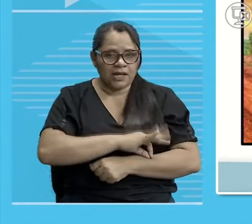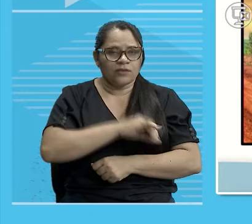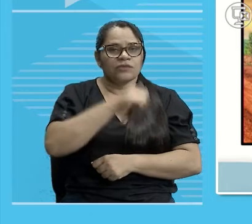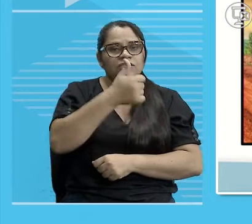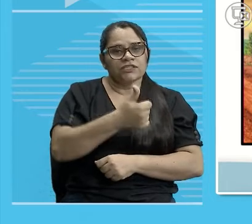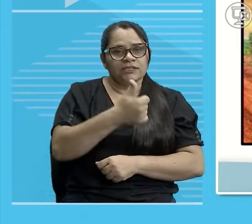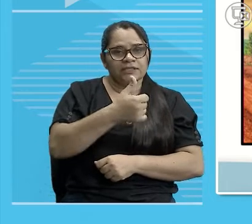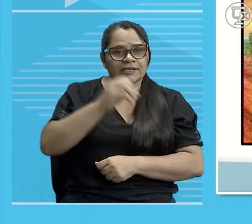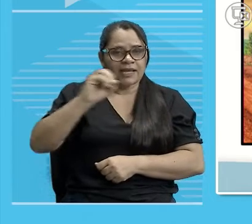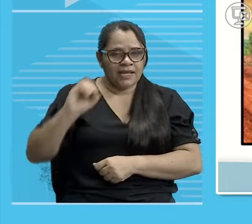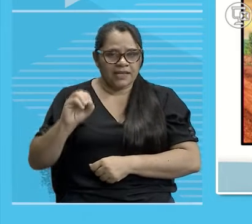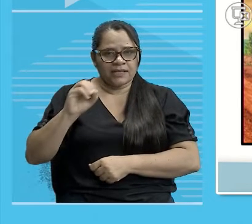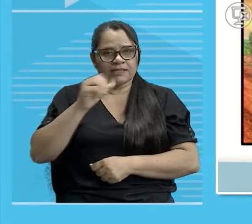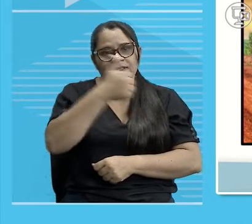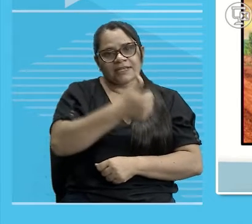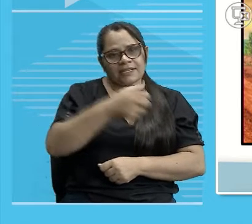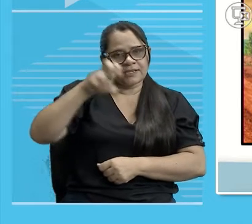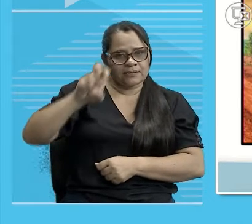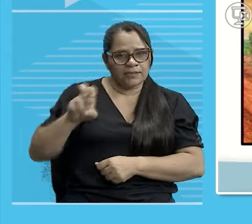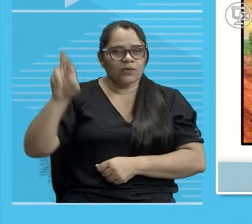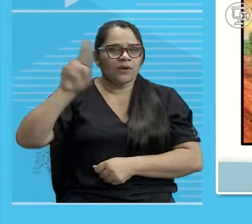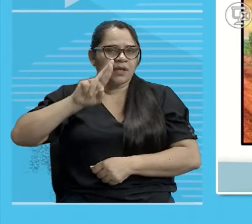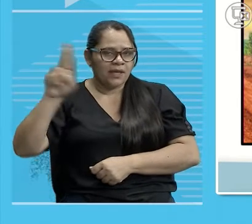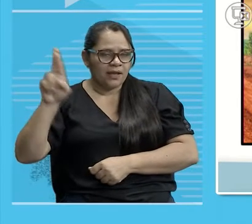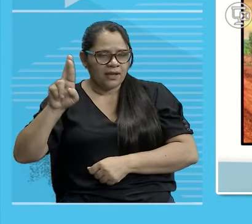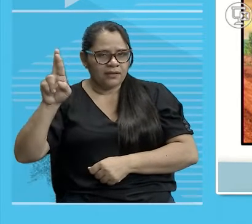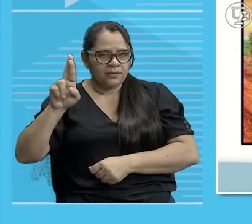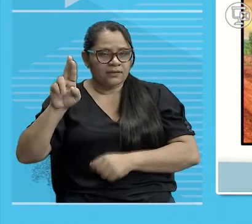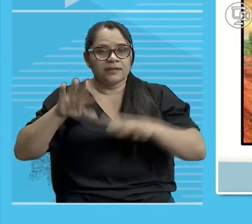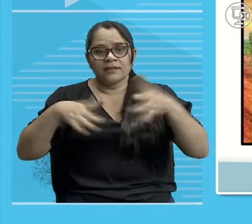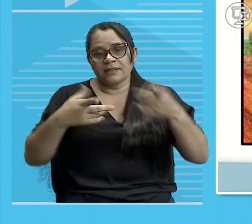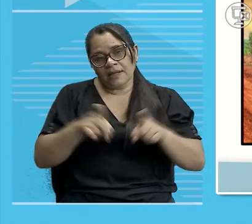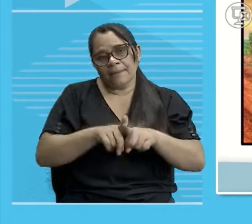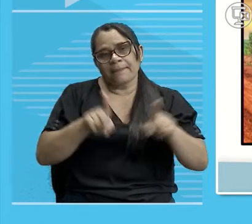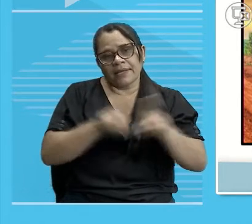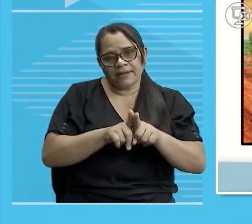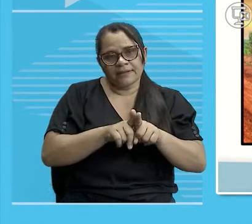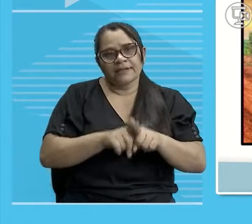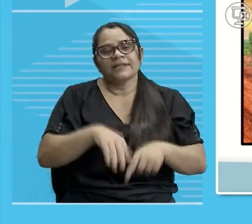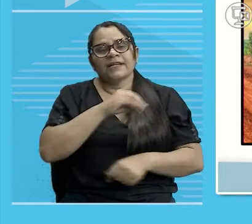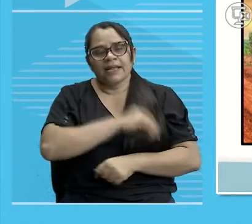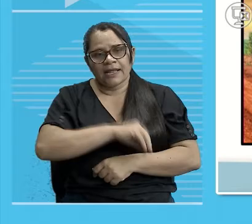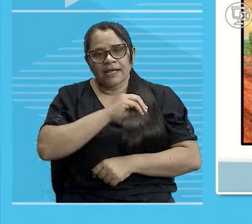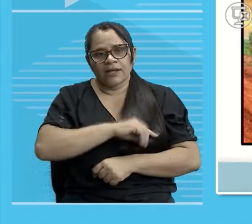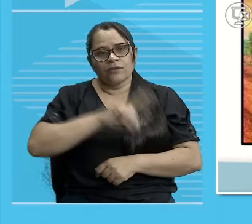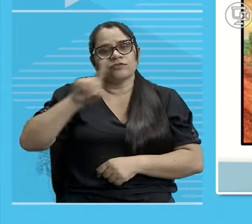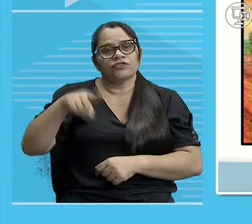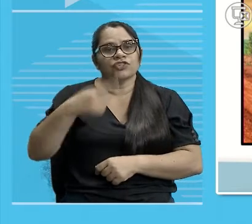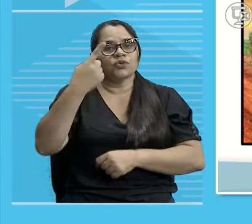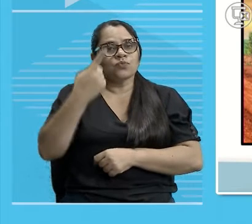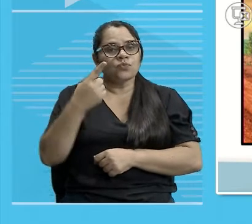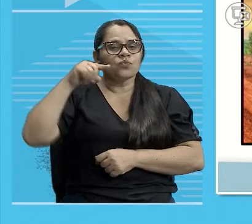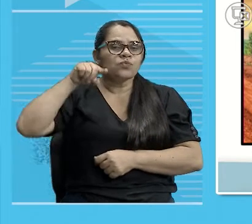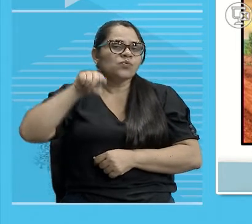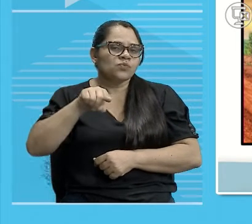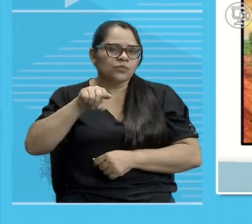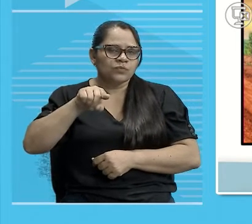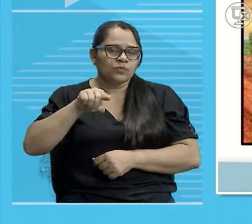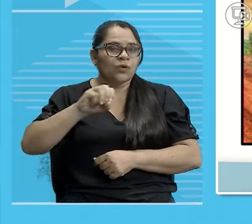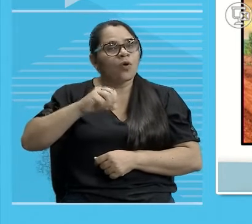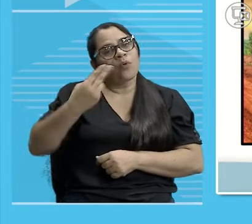e também salários de um dois mil reais é uma profissão que